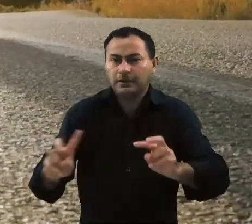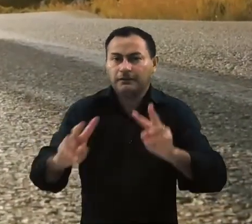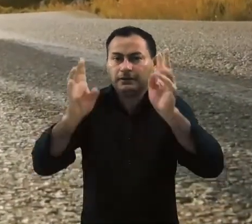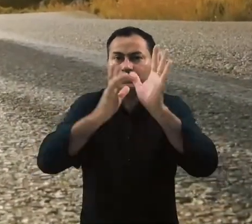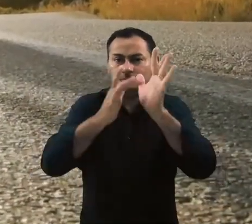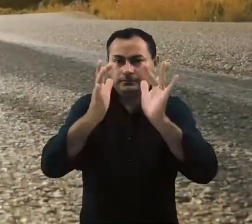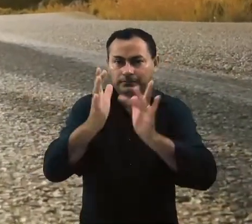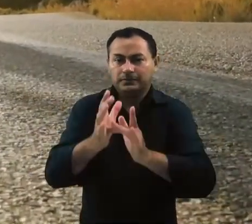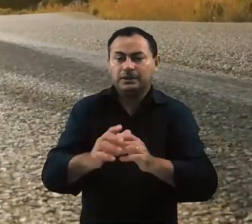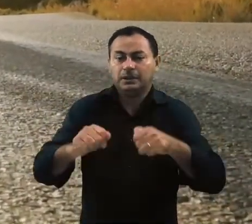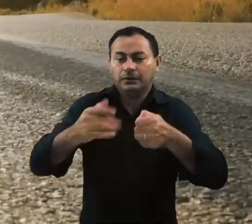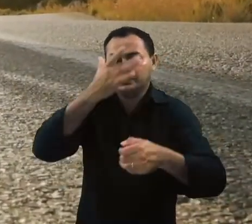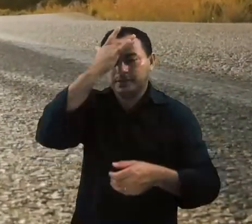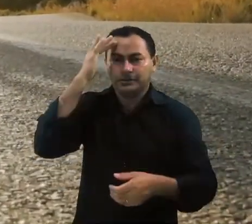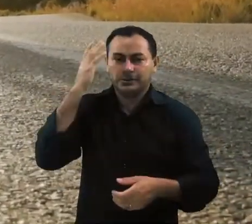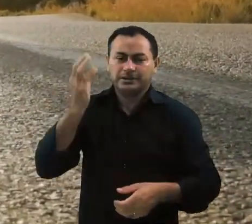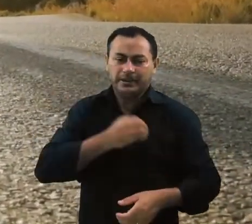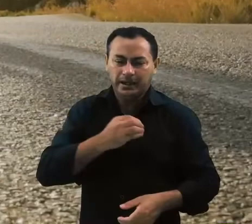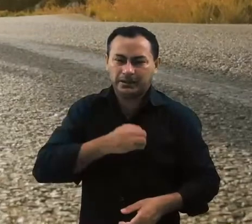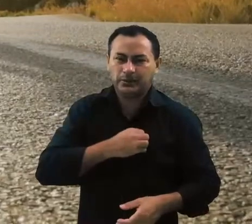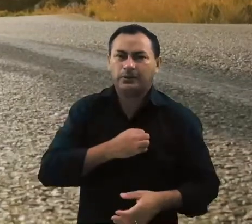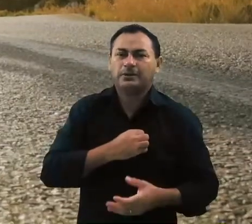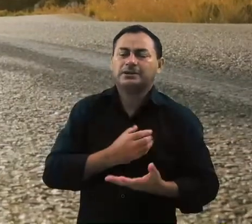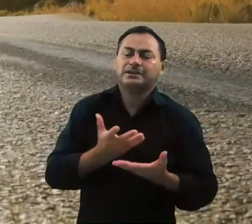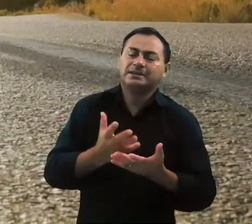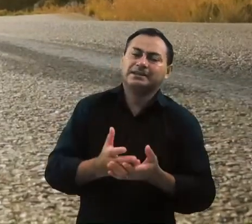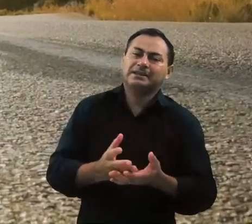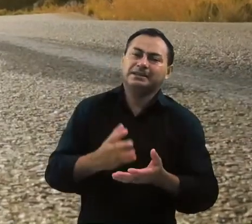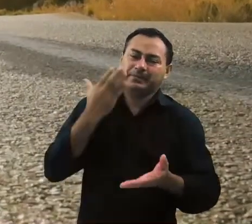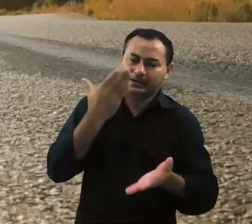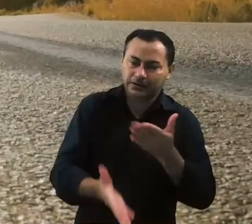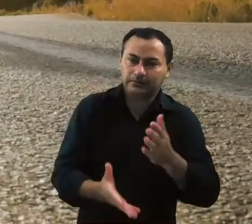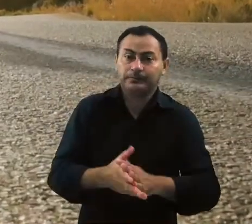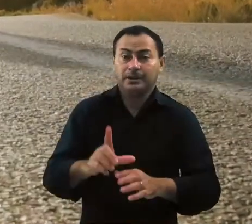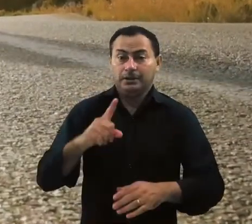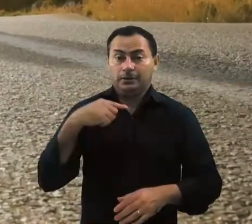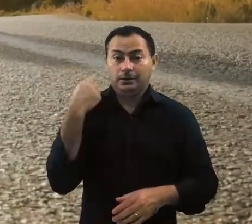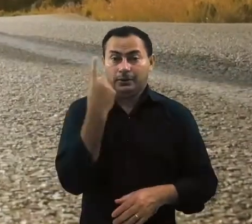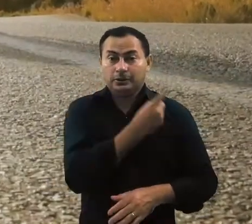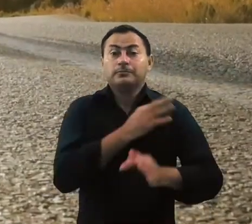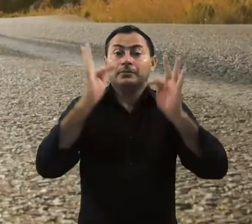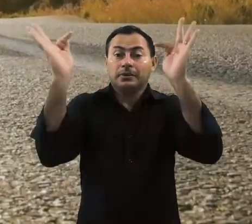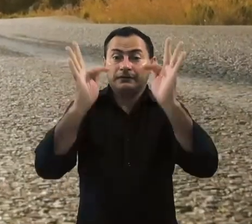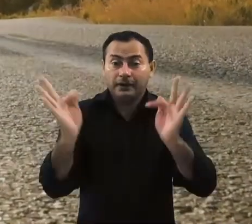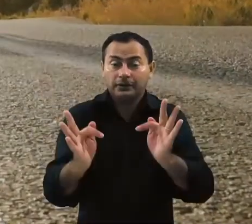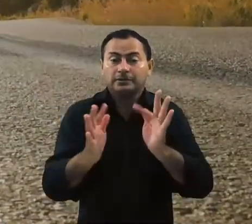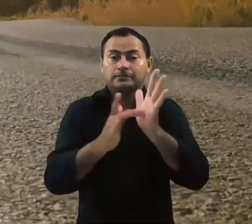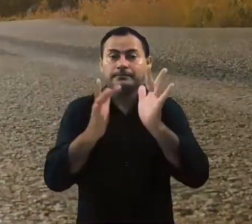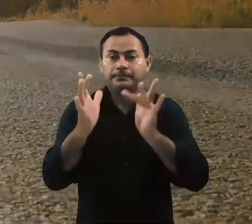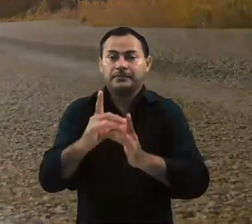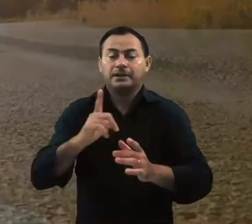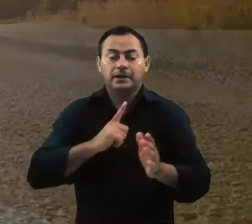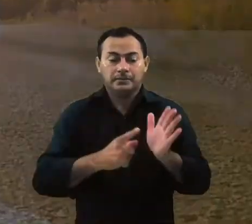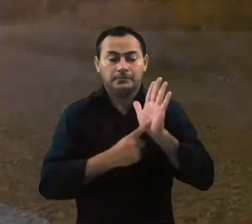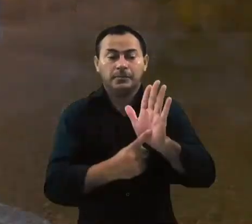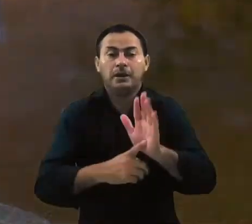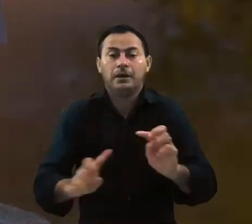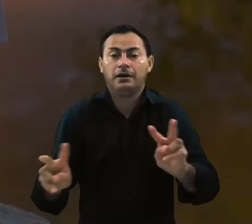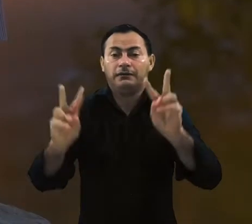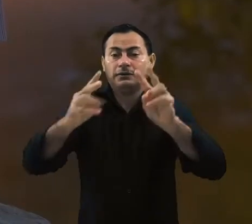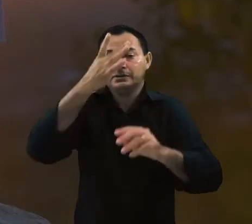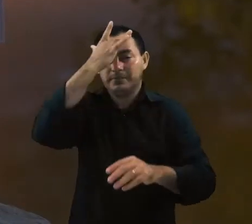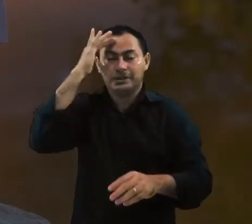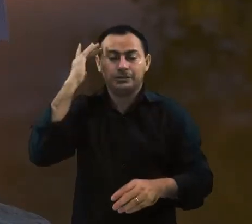falamos sobre o valor que Jesus deu aos feridos e perdidos nós estamos felizes por isso estamos felizes por